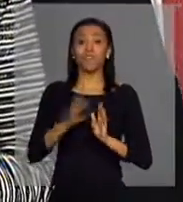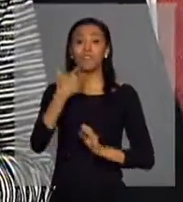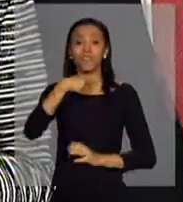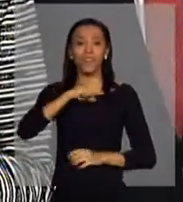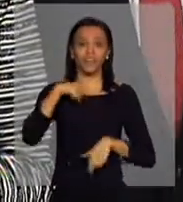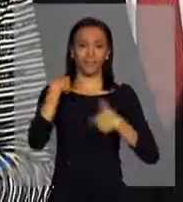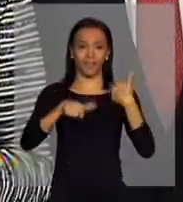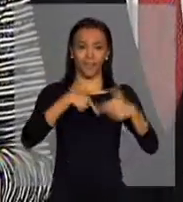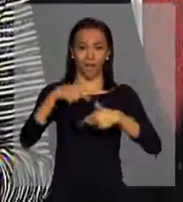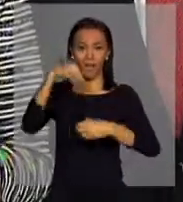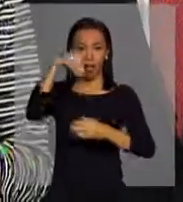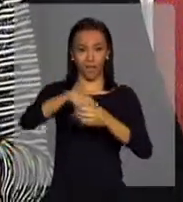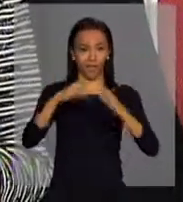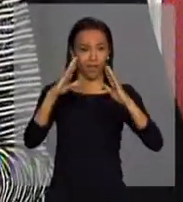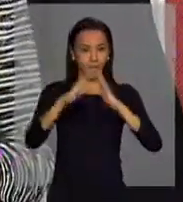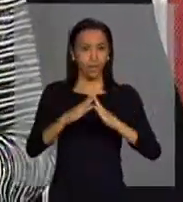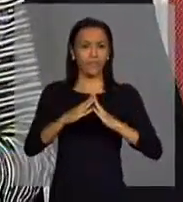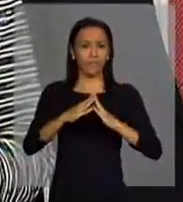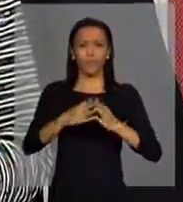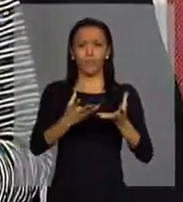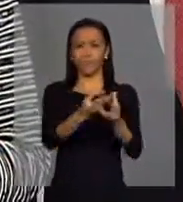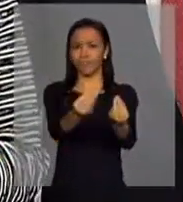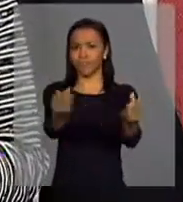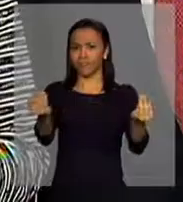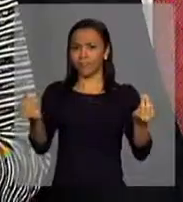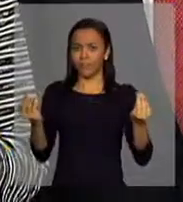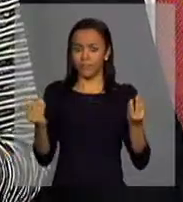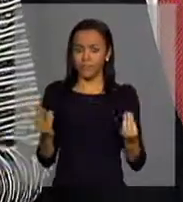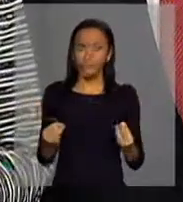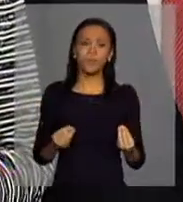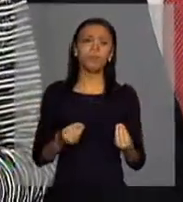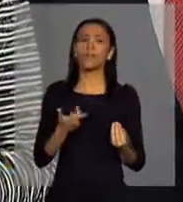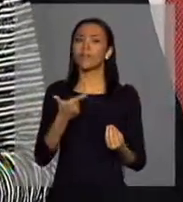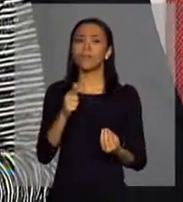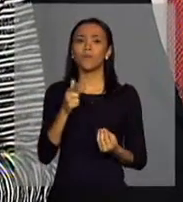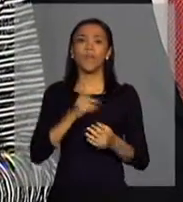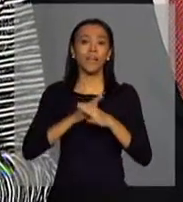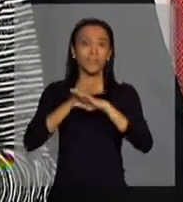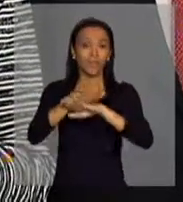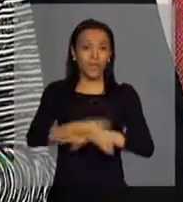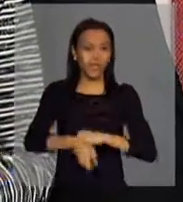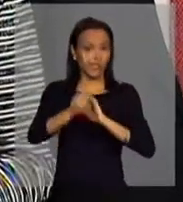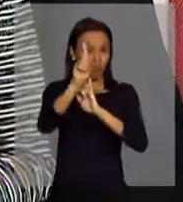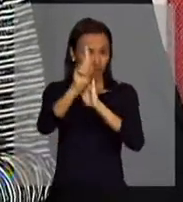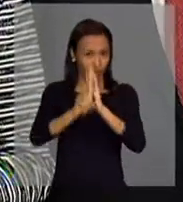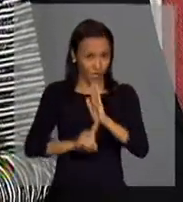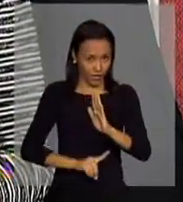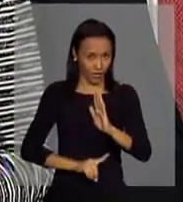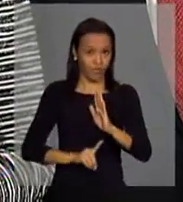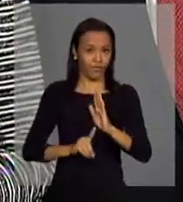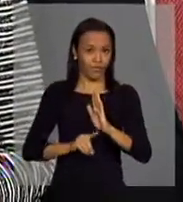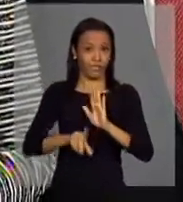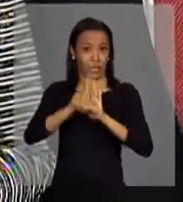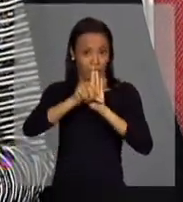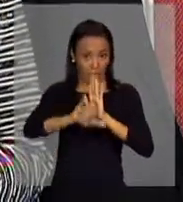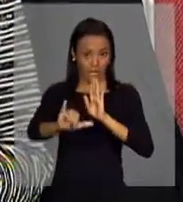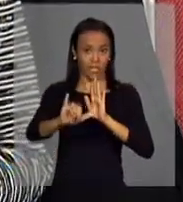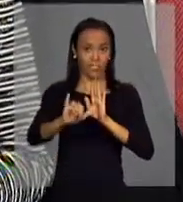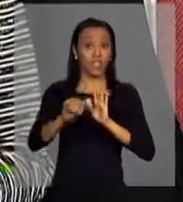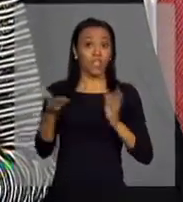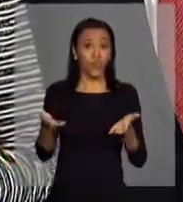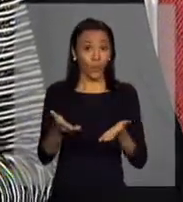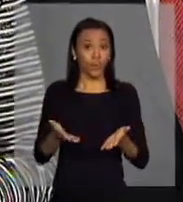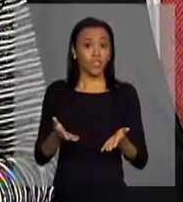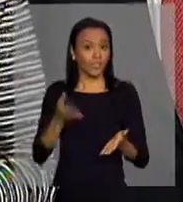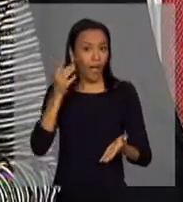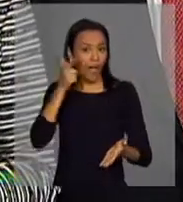de trabalhadores que ainda não tem acesso aos direitos da formalidade, está reconhecendo esses direitos. Então, a